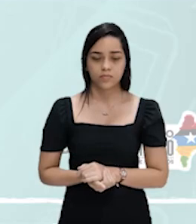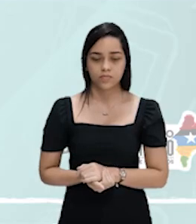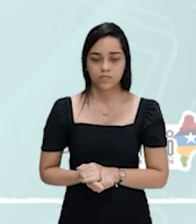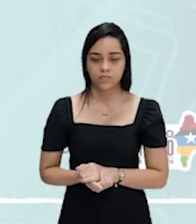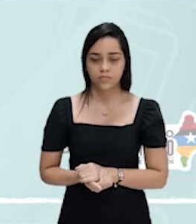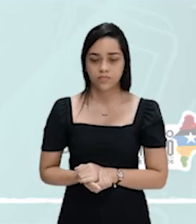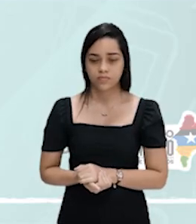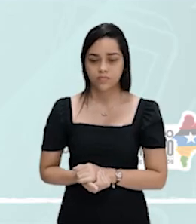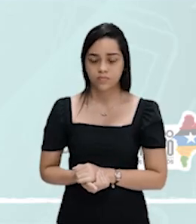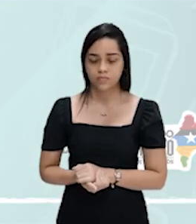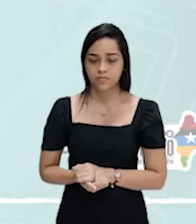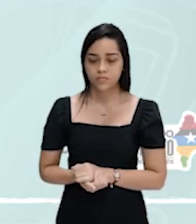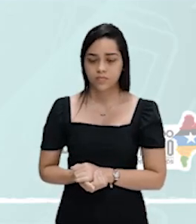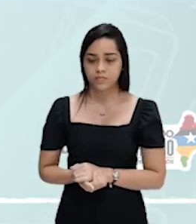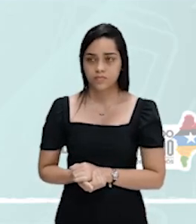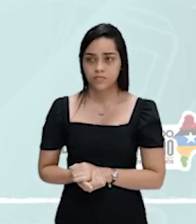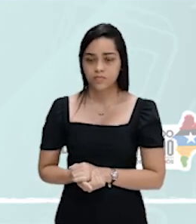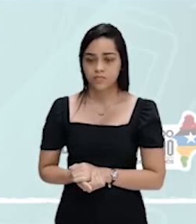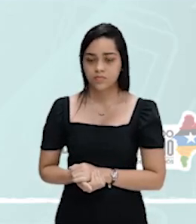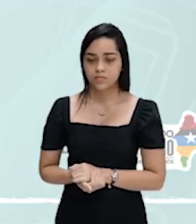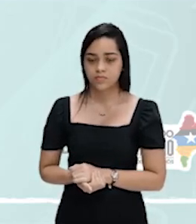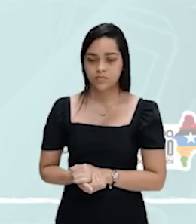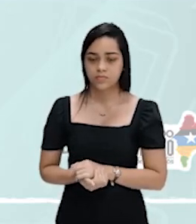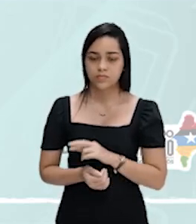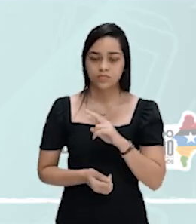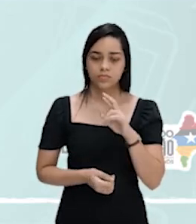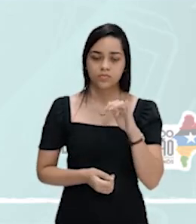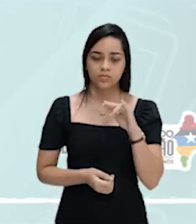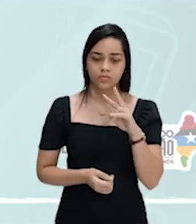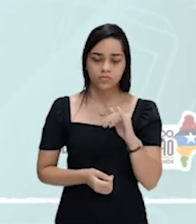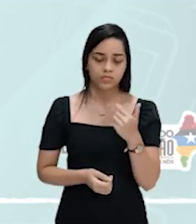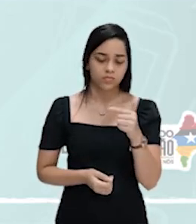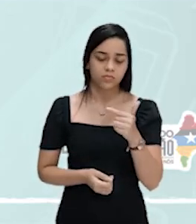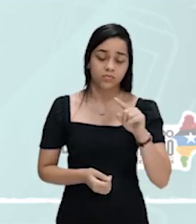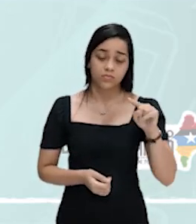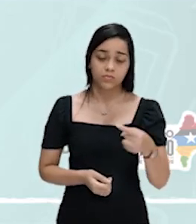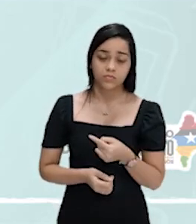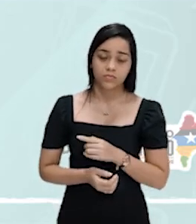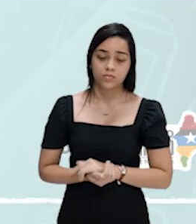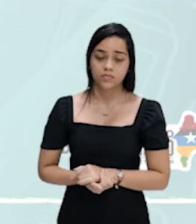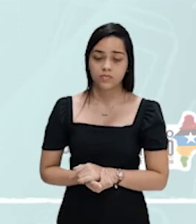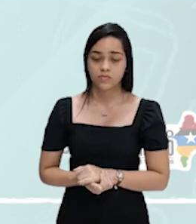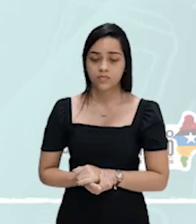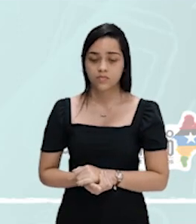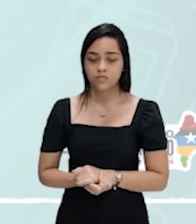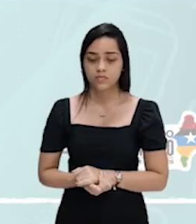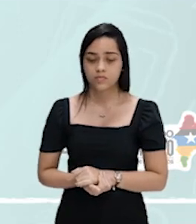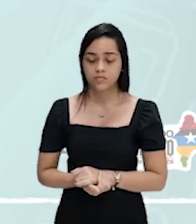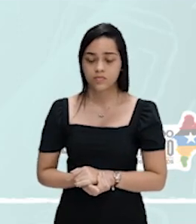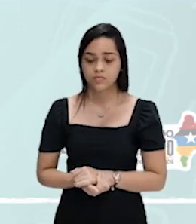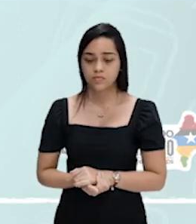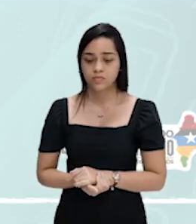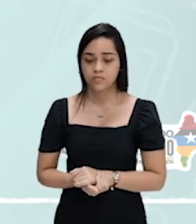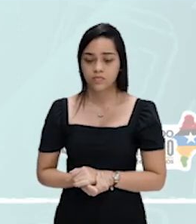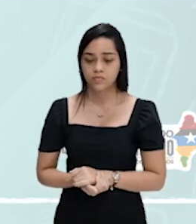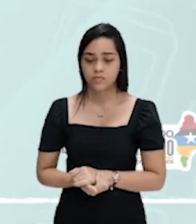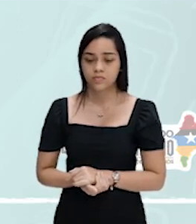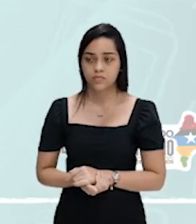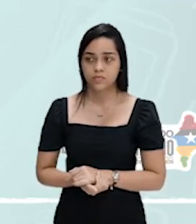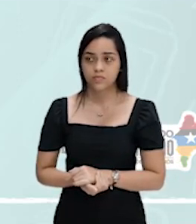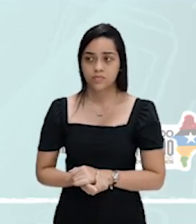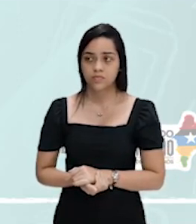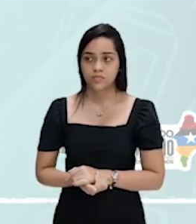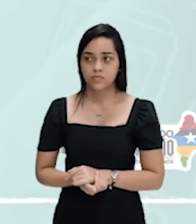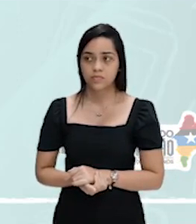gostam de dançar se divertiram muito na festa restrutiva não tem vírgulas você é um dos poucos amigos em